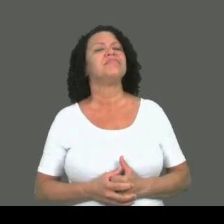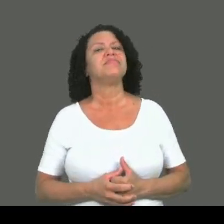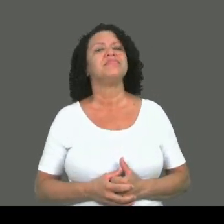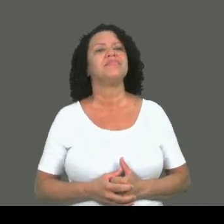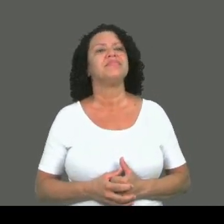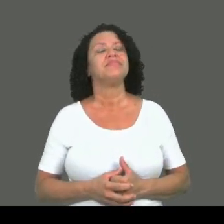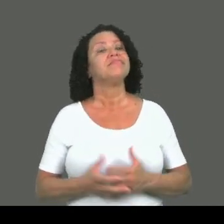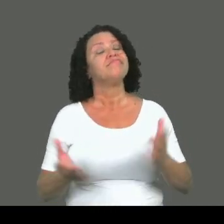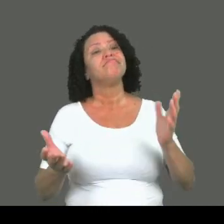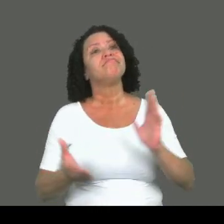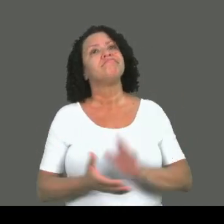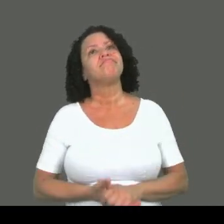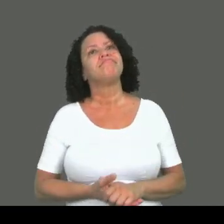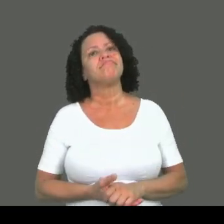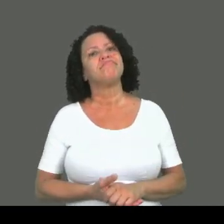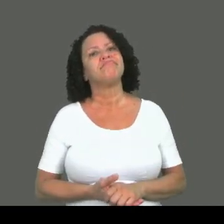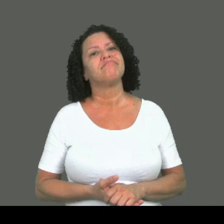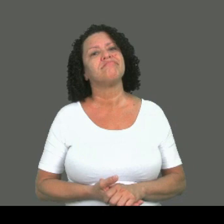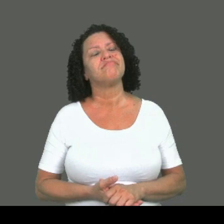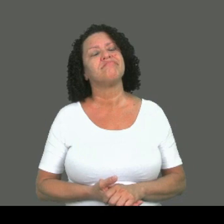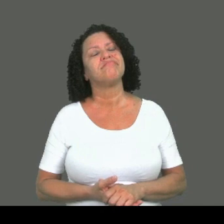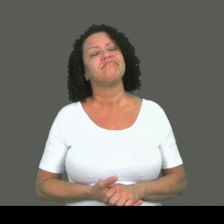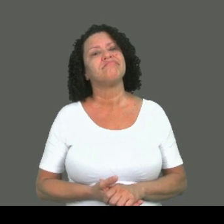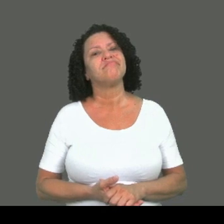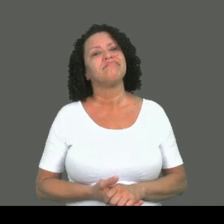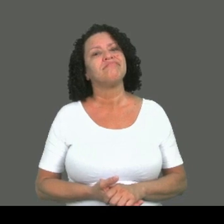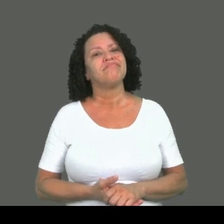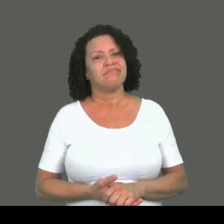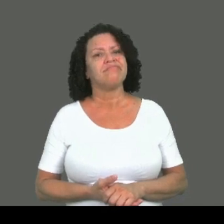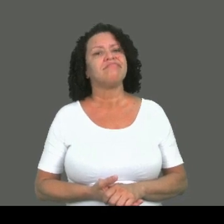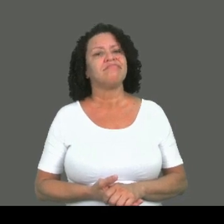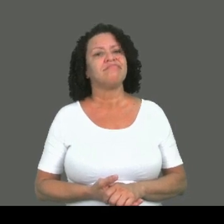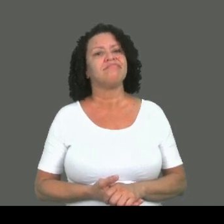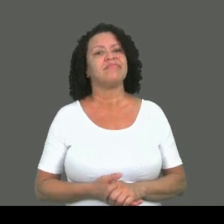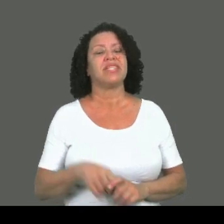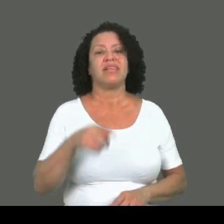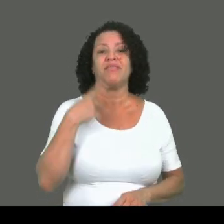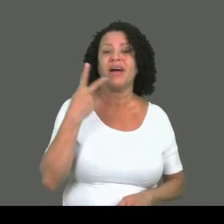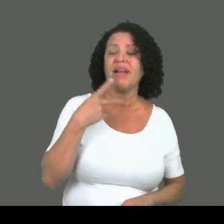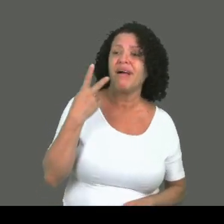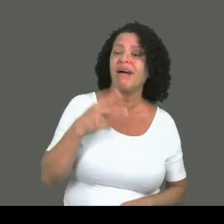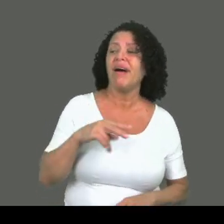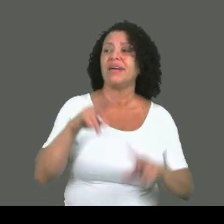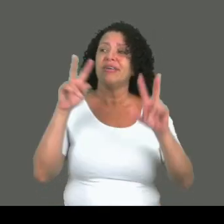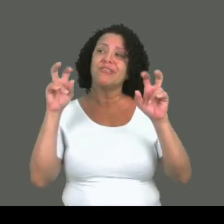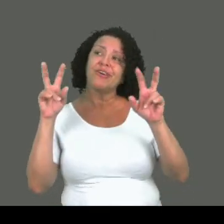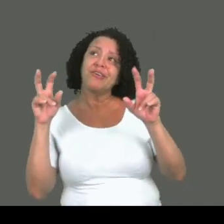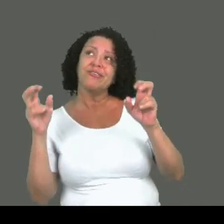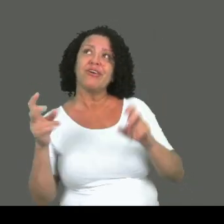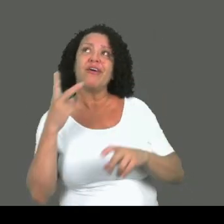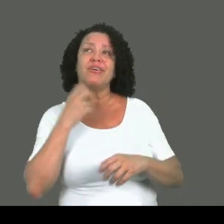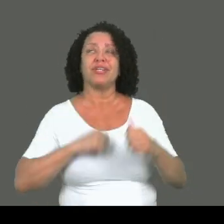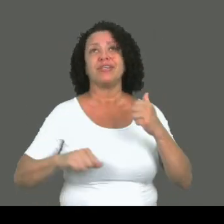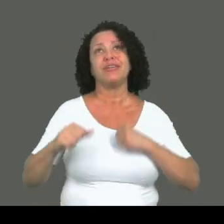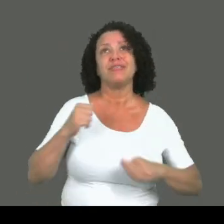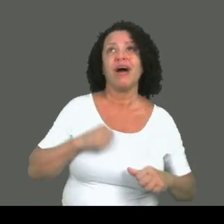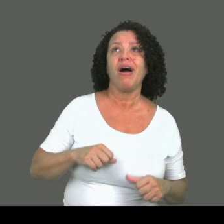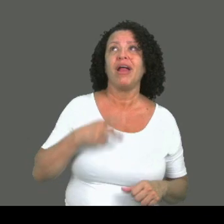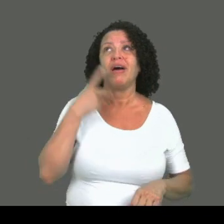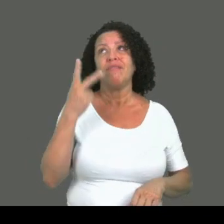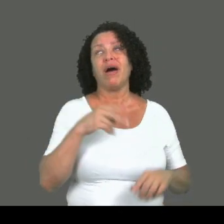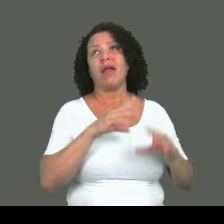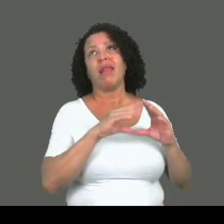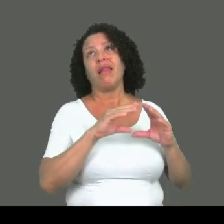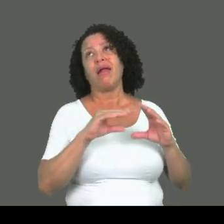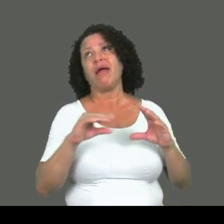E aí tá, tudo bem, Marina, você está aqui tagarelando, falando sobre essa questão da ansiedade, uma parte